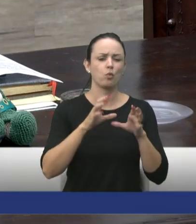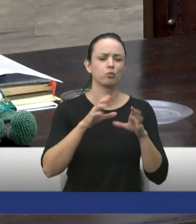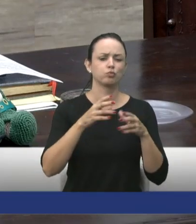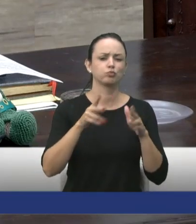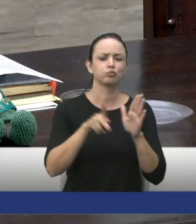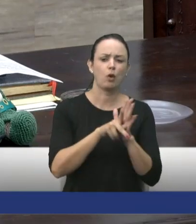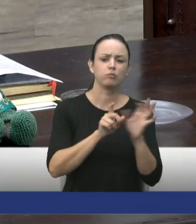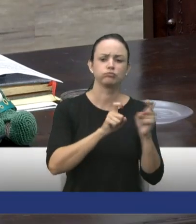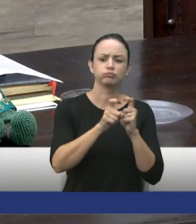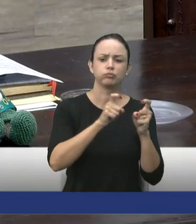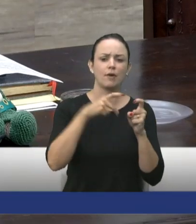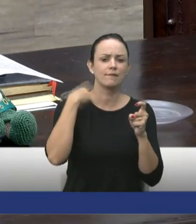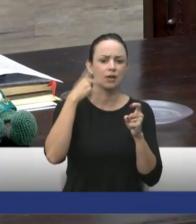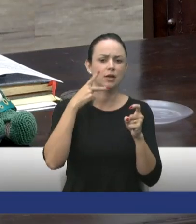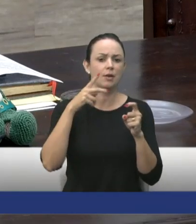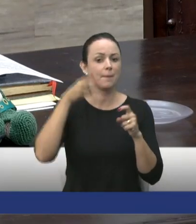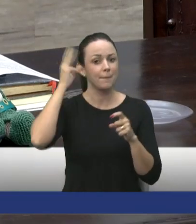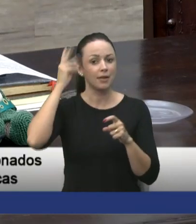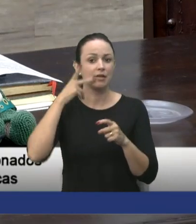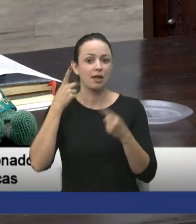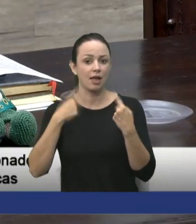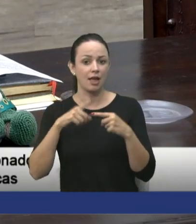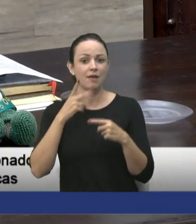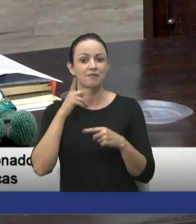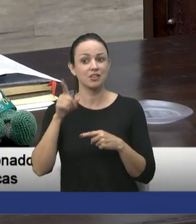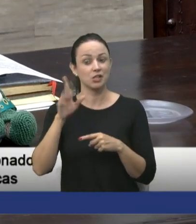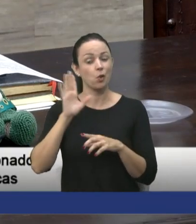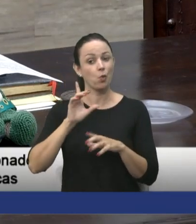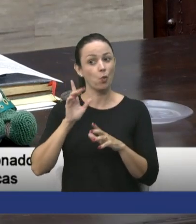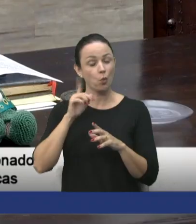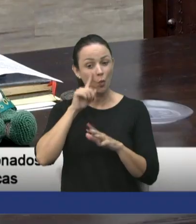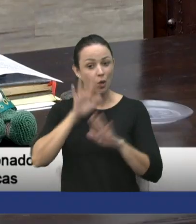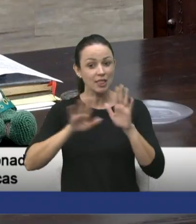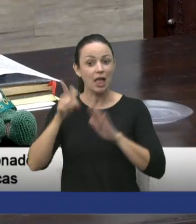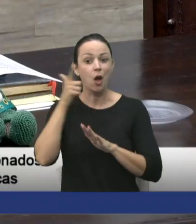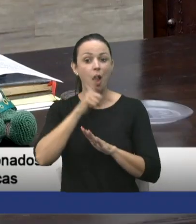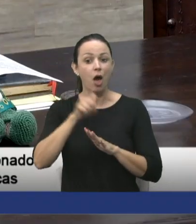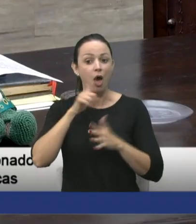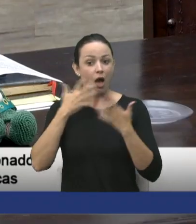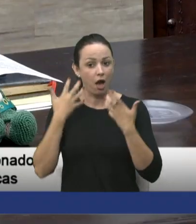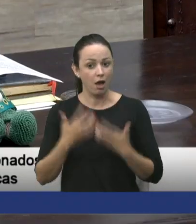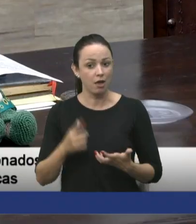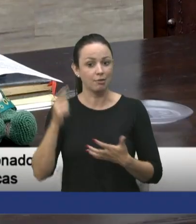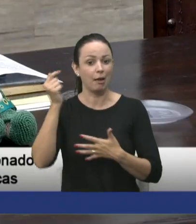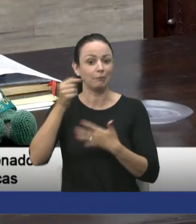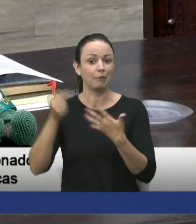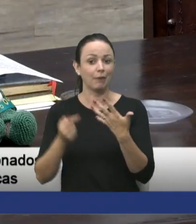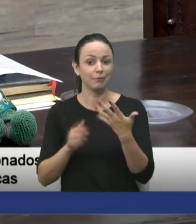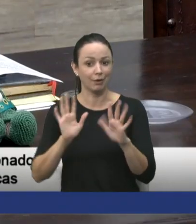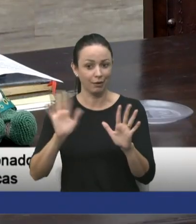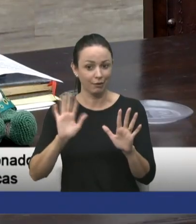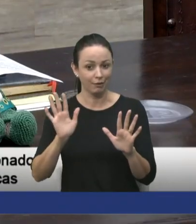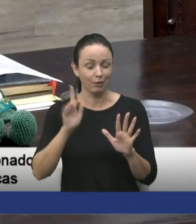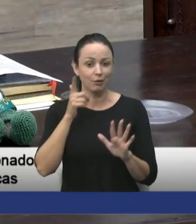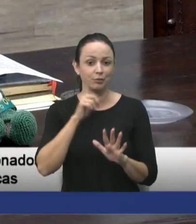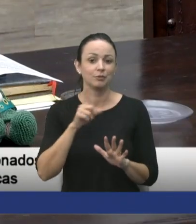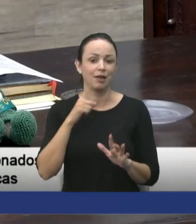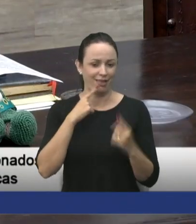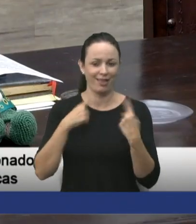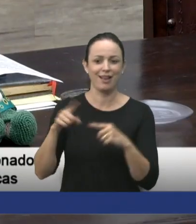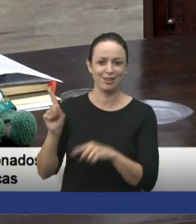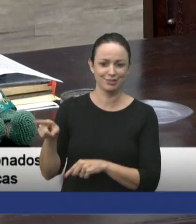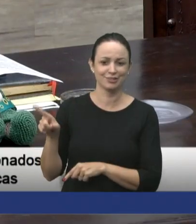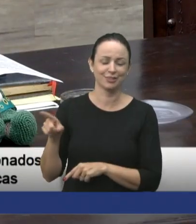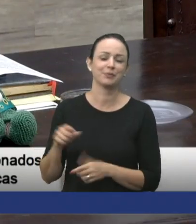Matheus me critica muito. Cuidado que você não dá conta de todas. Critica. Cuidado que você não dá conta de todas. Então, semana que